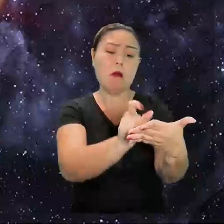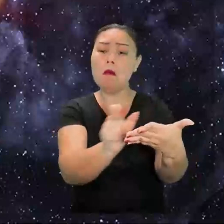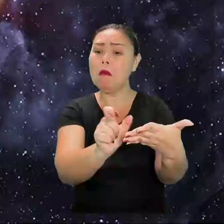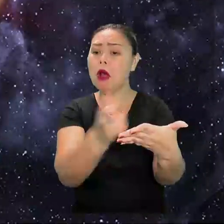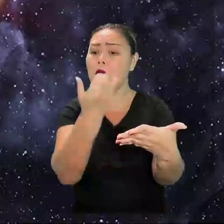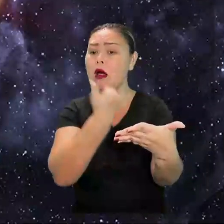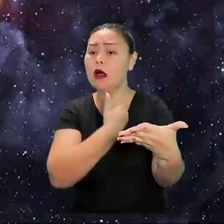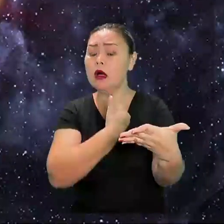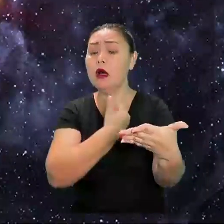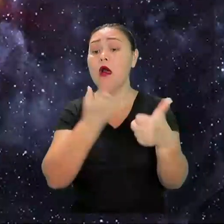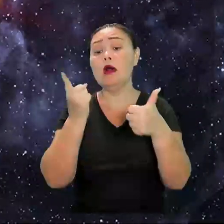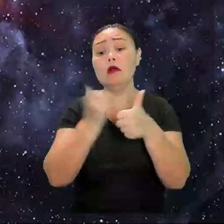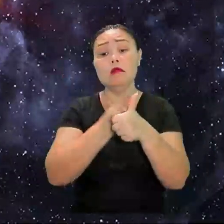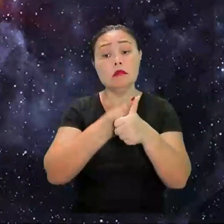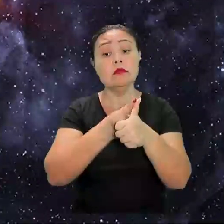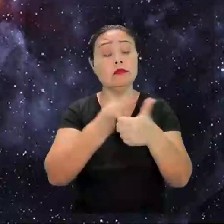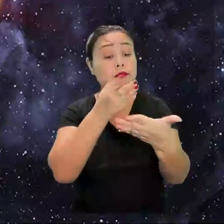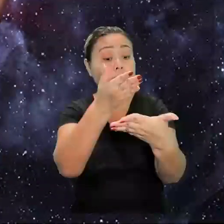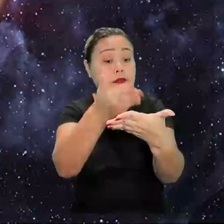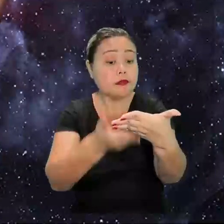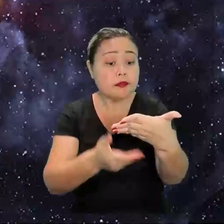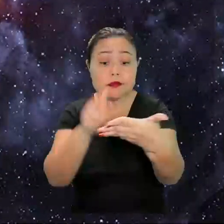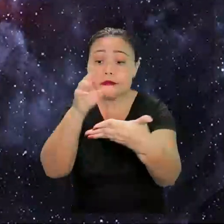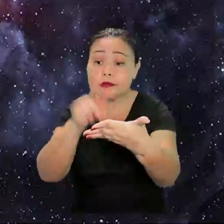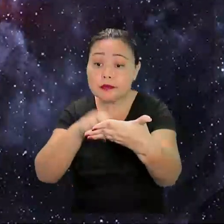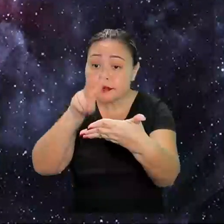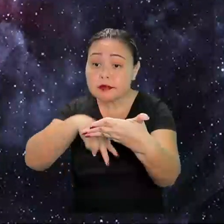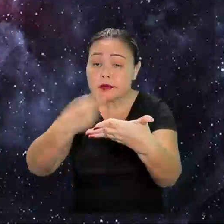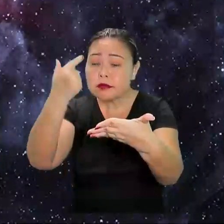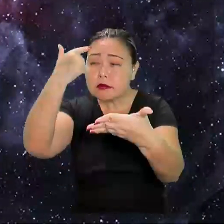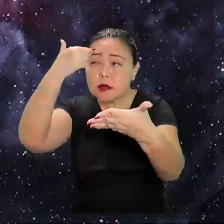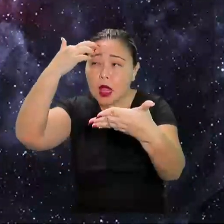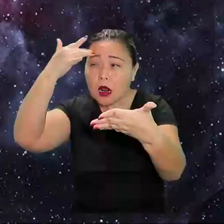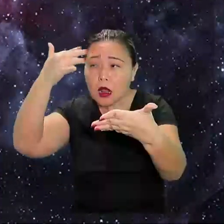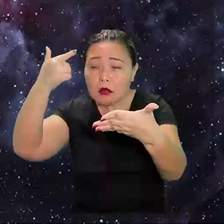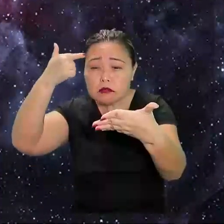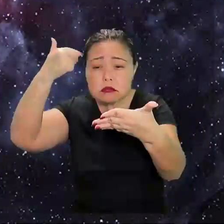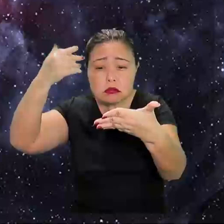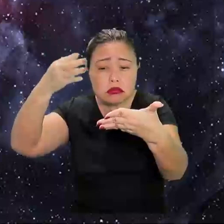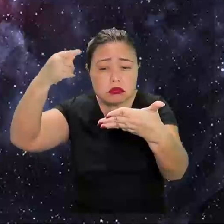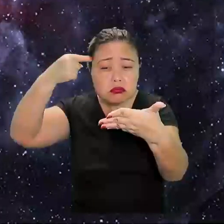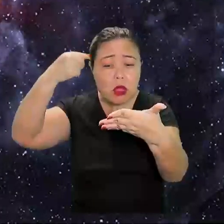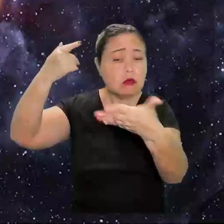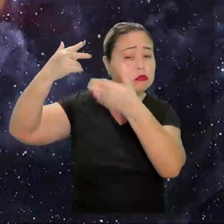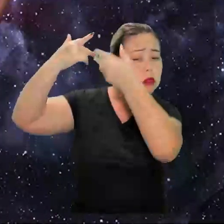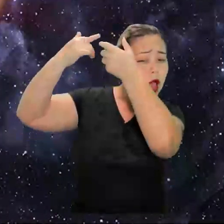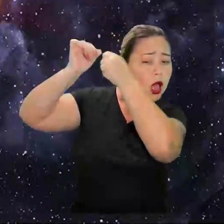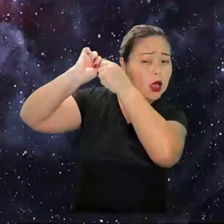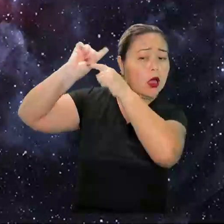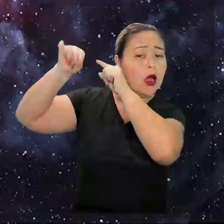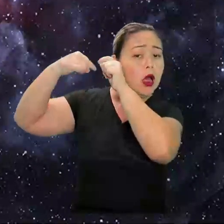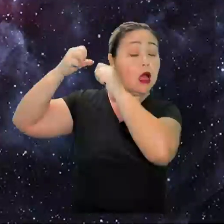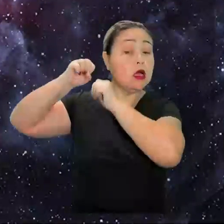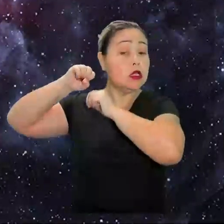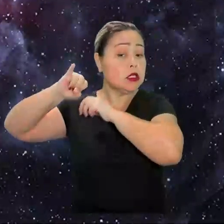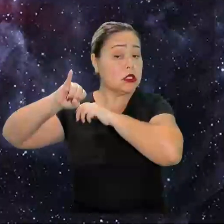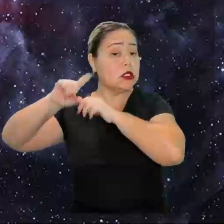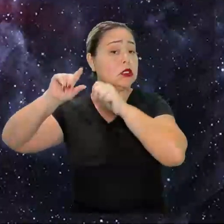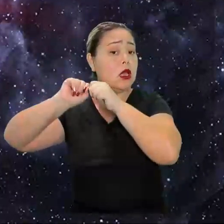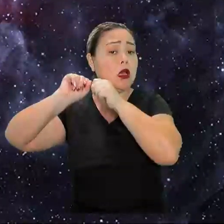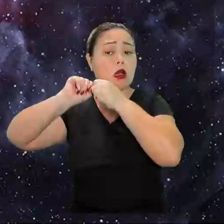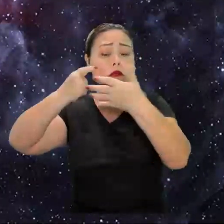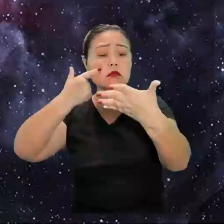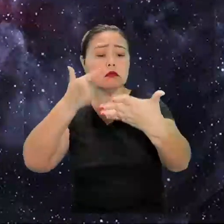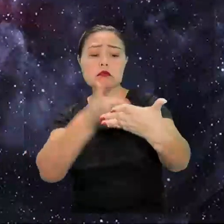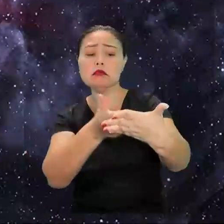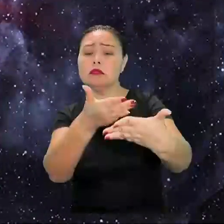a questão. O primeiro passo é a leitura, a interpretação e o raciocínio. Raciocina primeiro, aí se